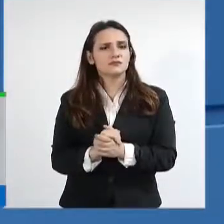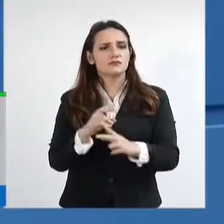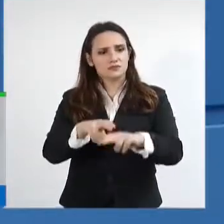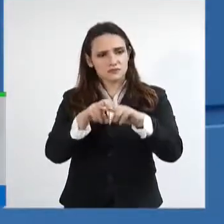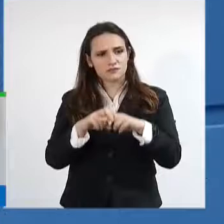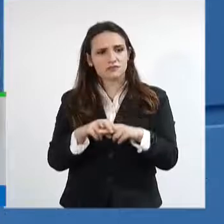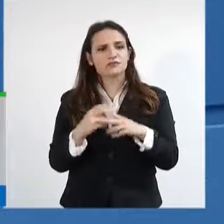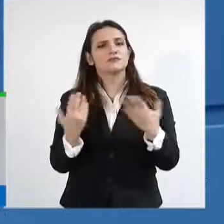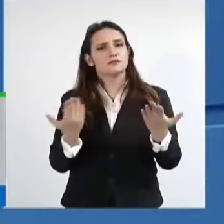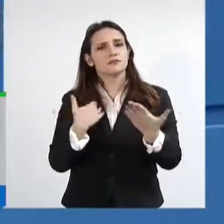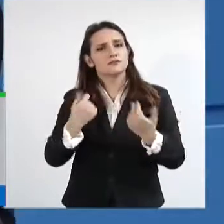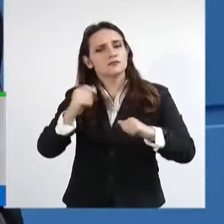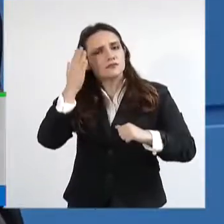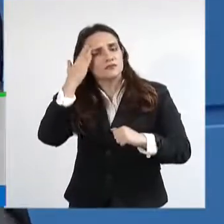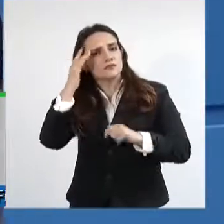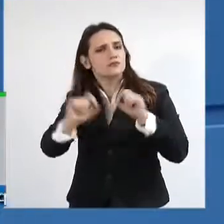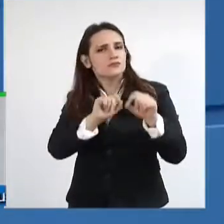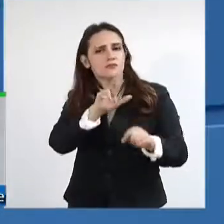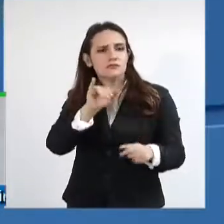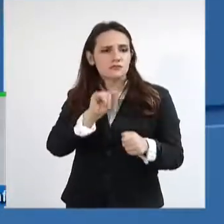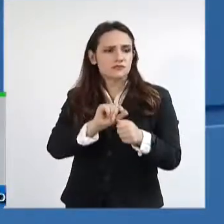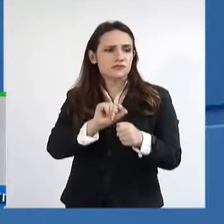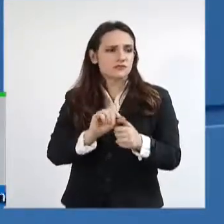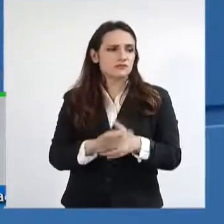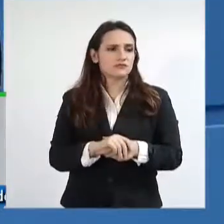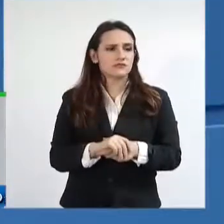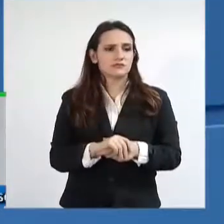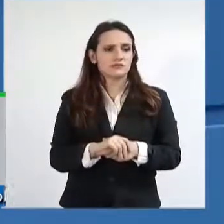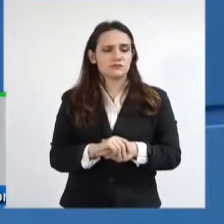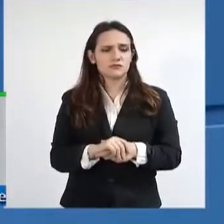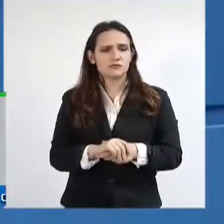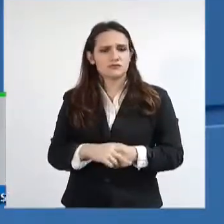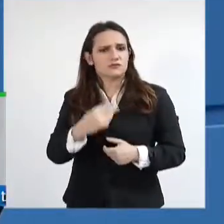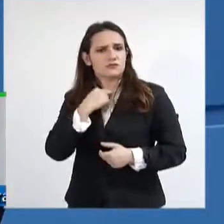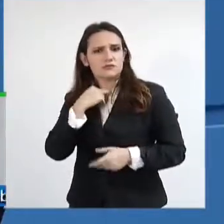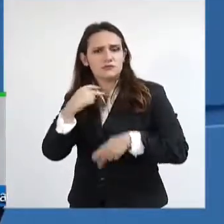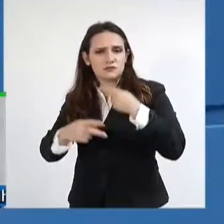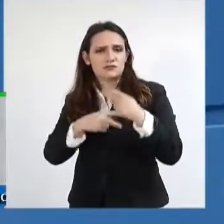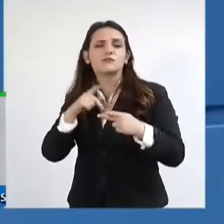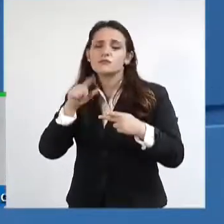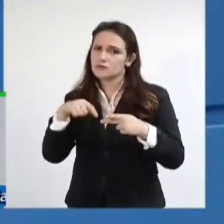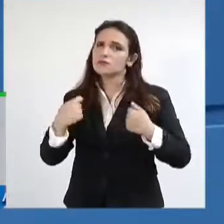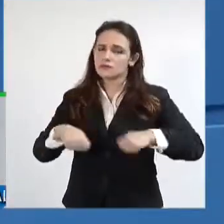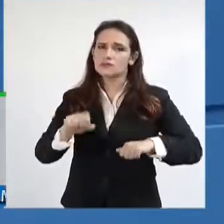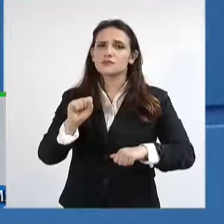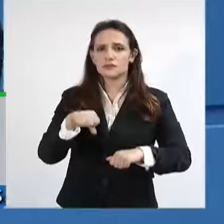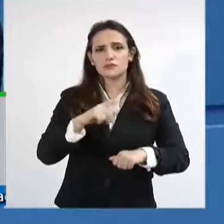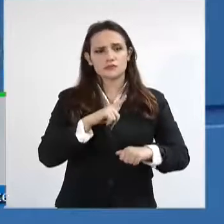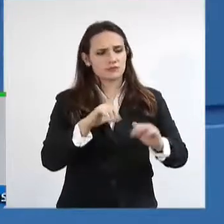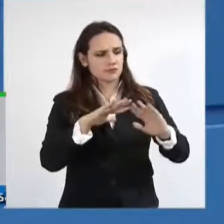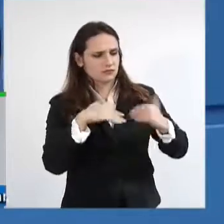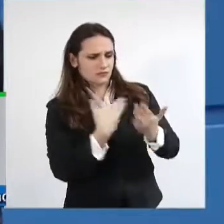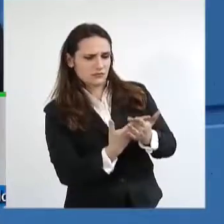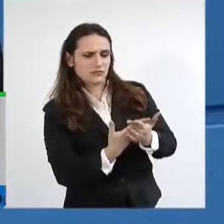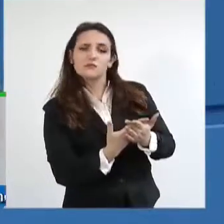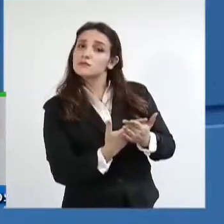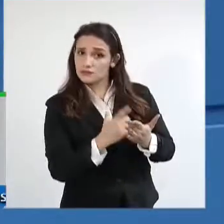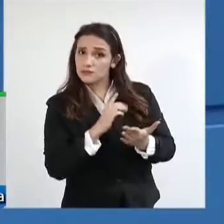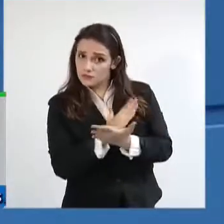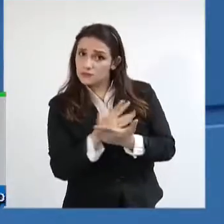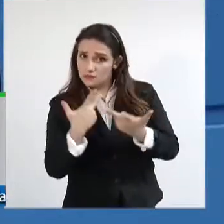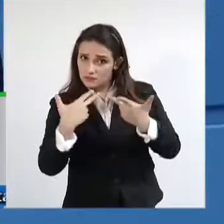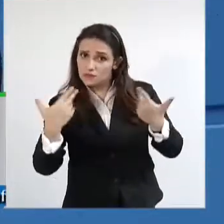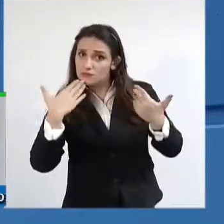respeito disso? Não podemos negar os avanços, né? A questão do acesso à escola, muita coisa